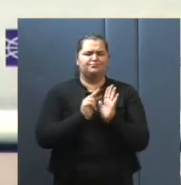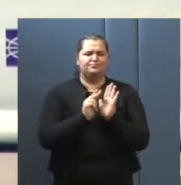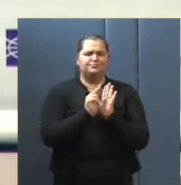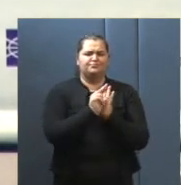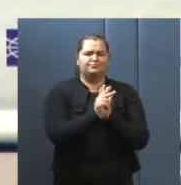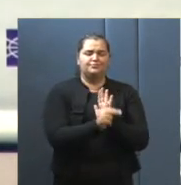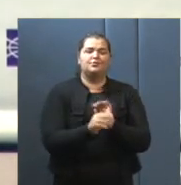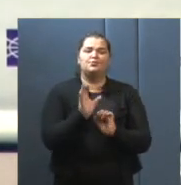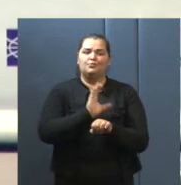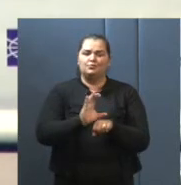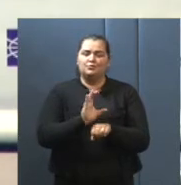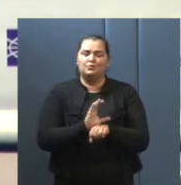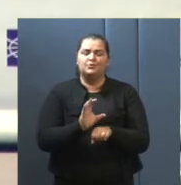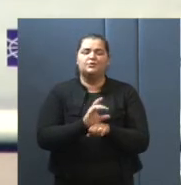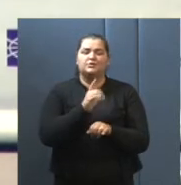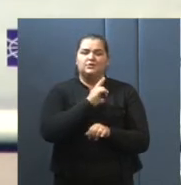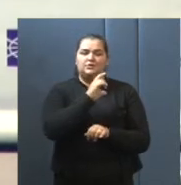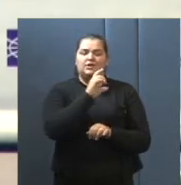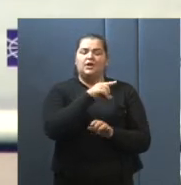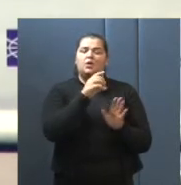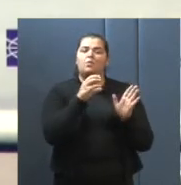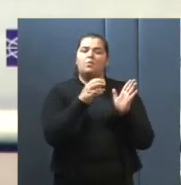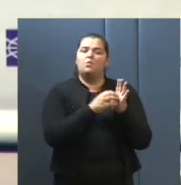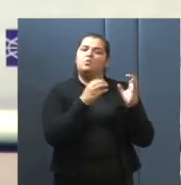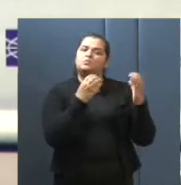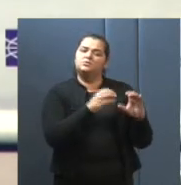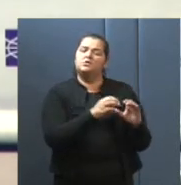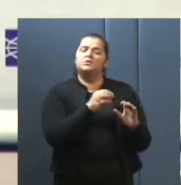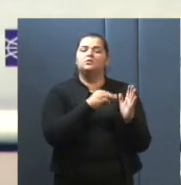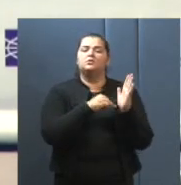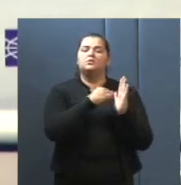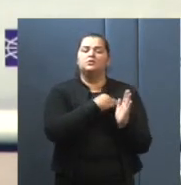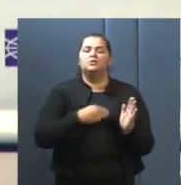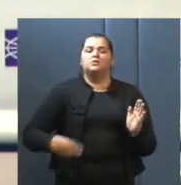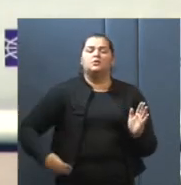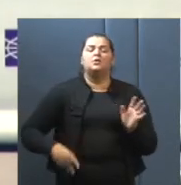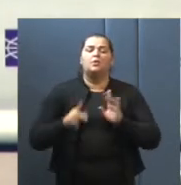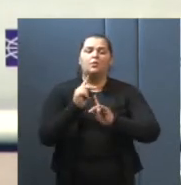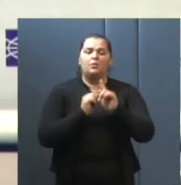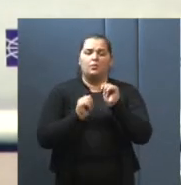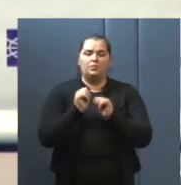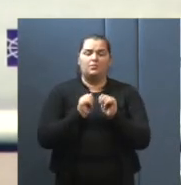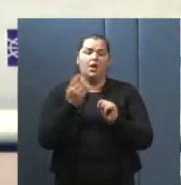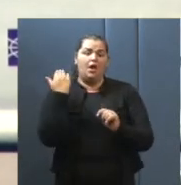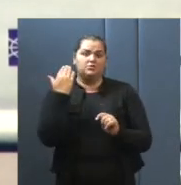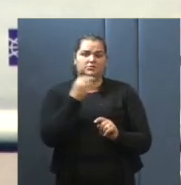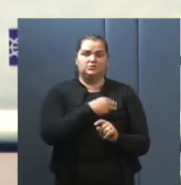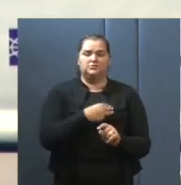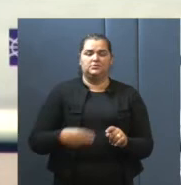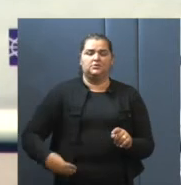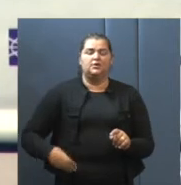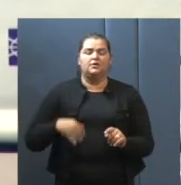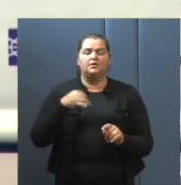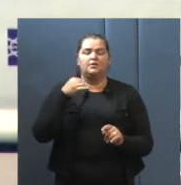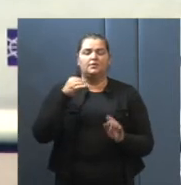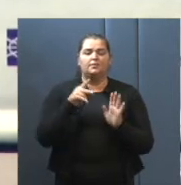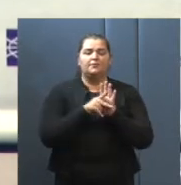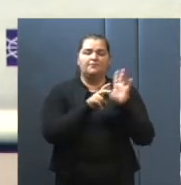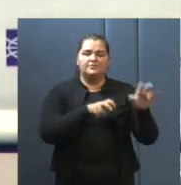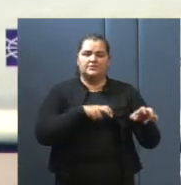Administração Fazendária, ESAF, é servidor do Ministério da Economia e antes já era do Ministério da Fazenda desde